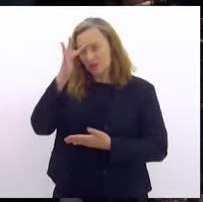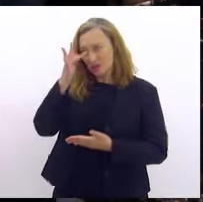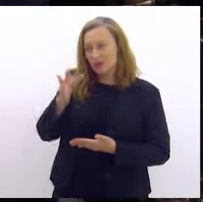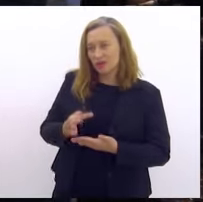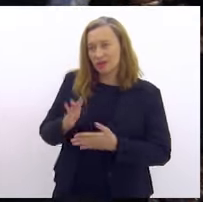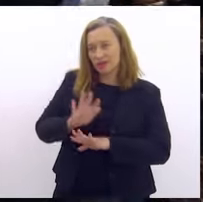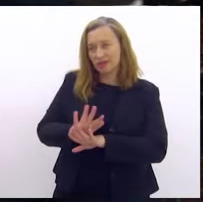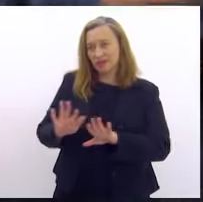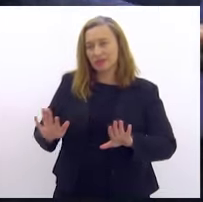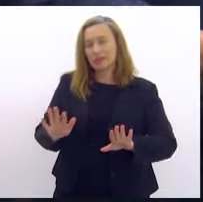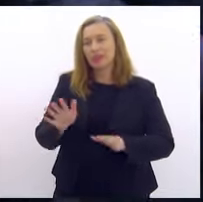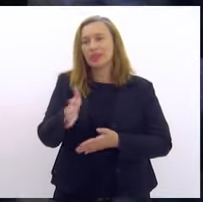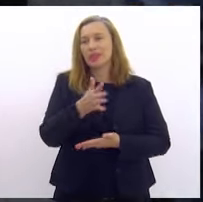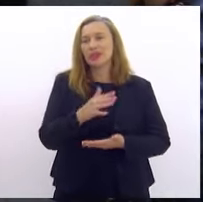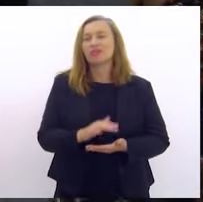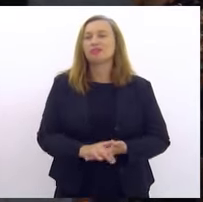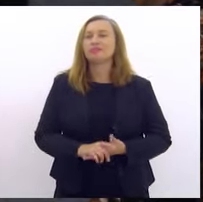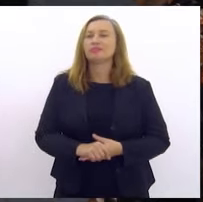só.